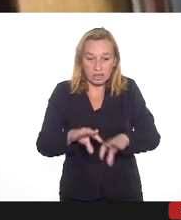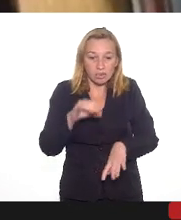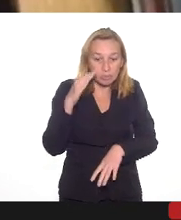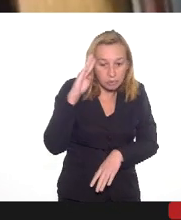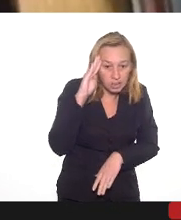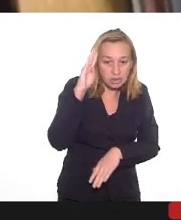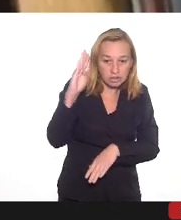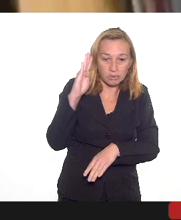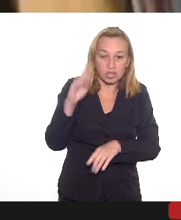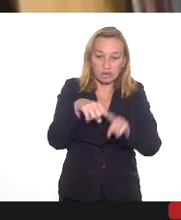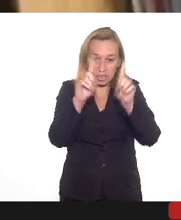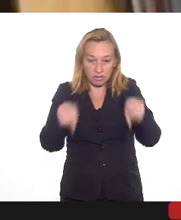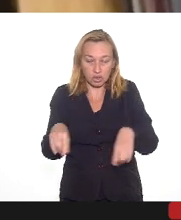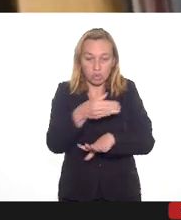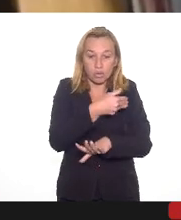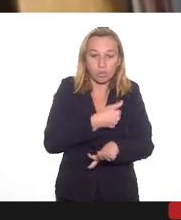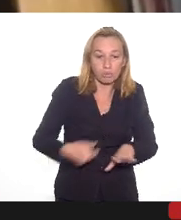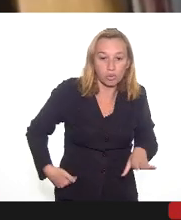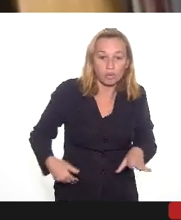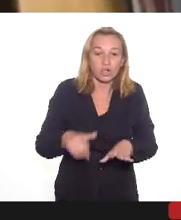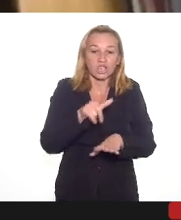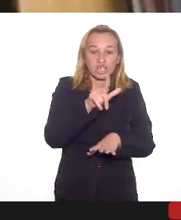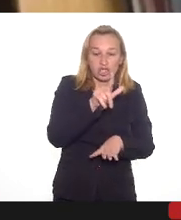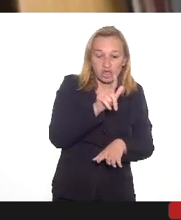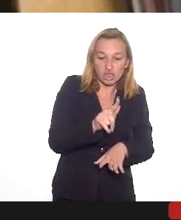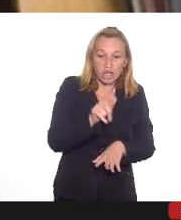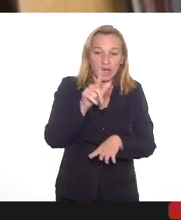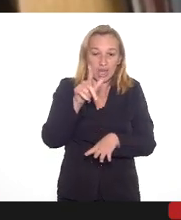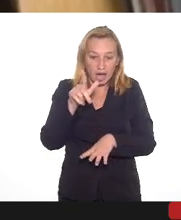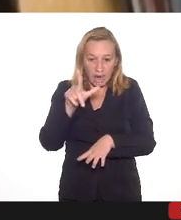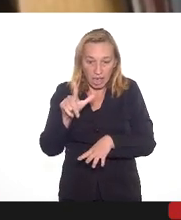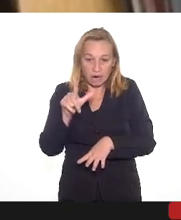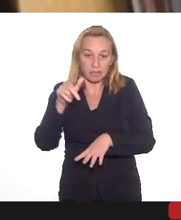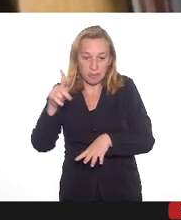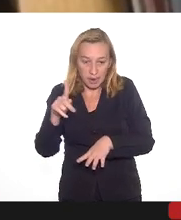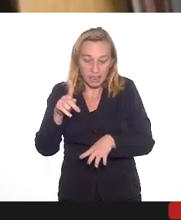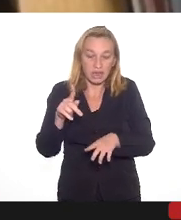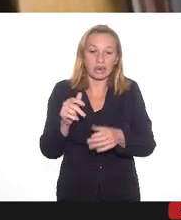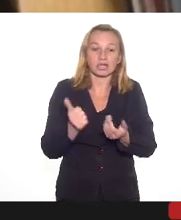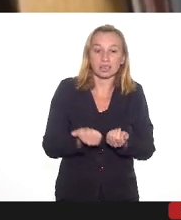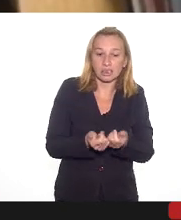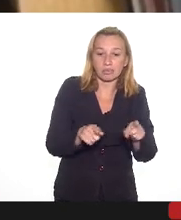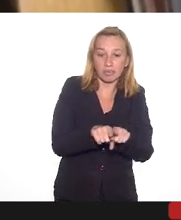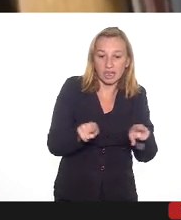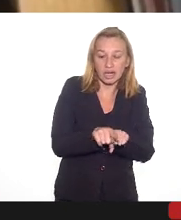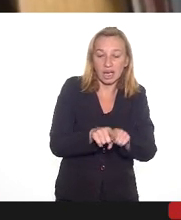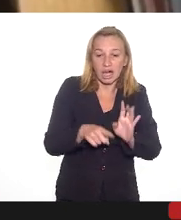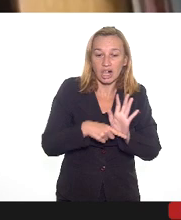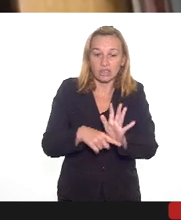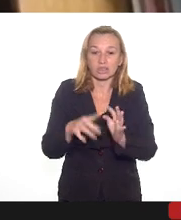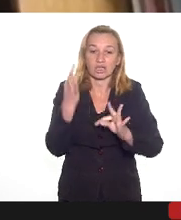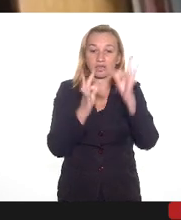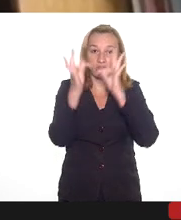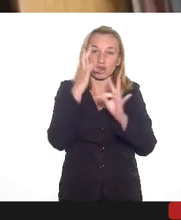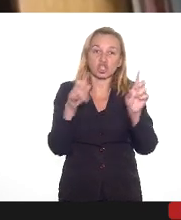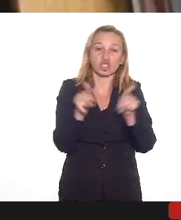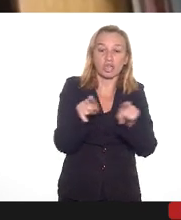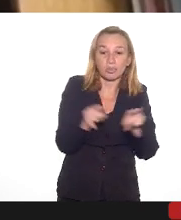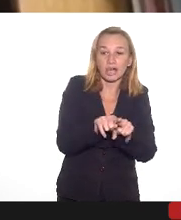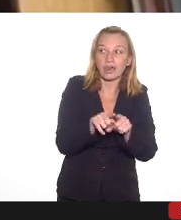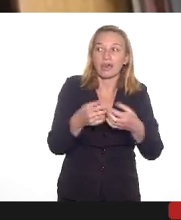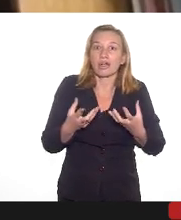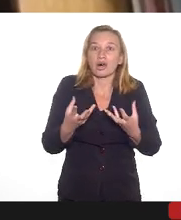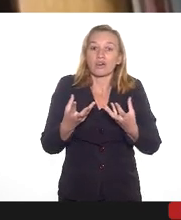especificamente para os servidores, a questão da GLP, o próprio auxílio tecnológico também foi, digamos